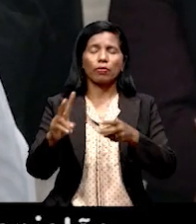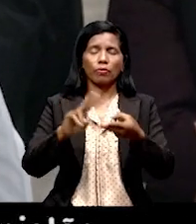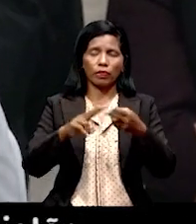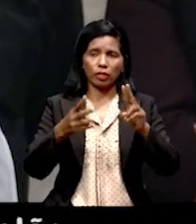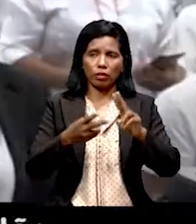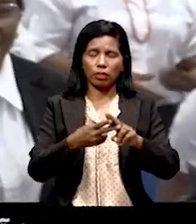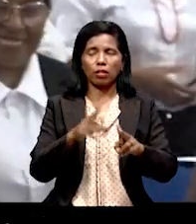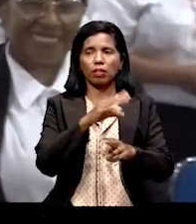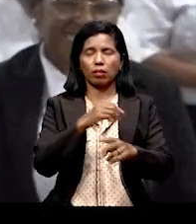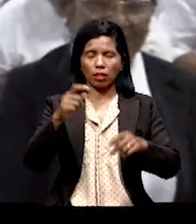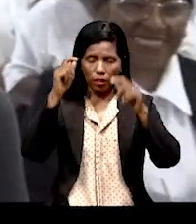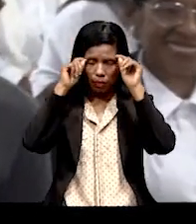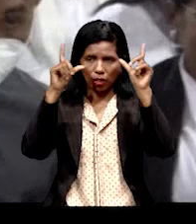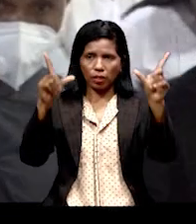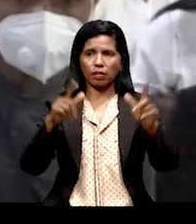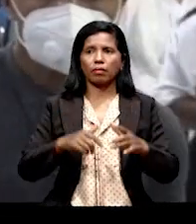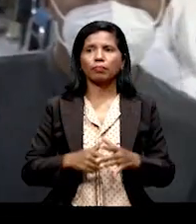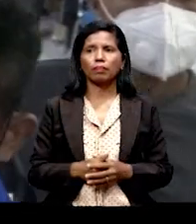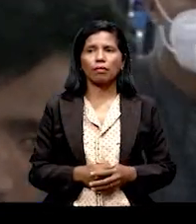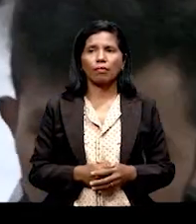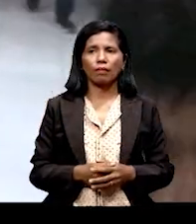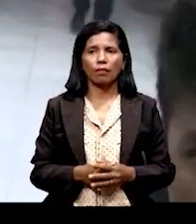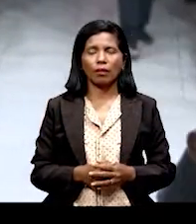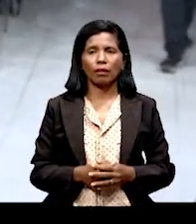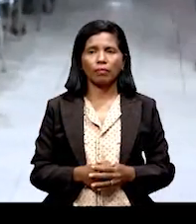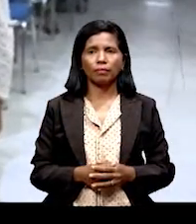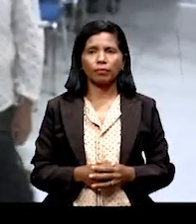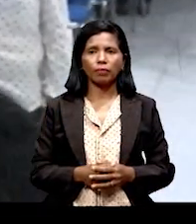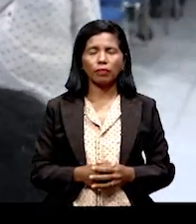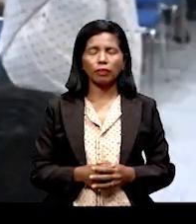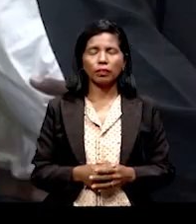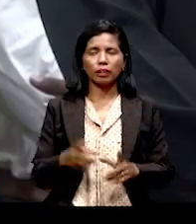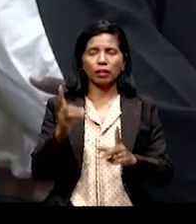política externa Timor-Lestenian. Ohi loro dia 20